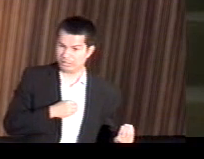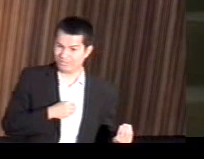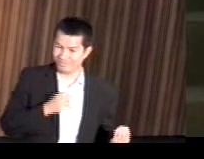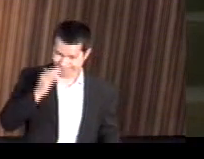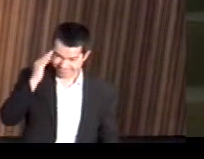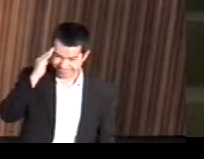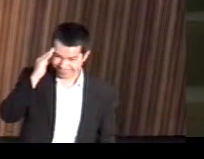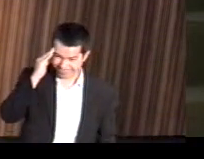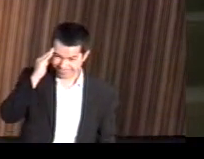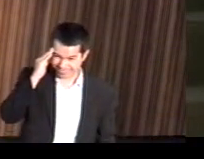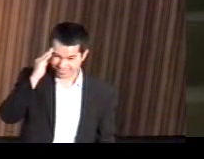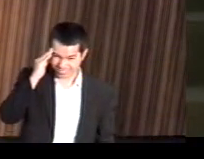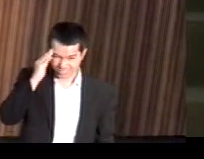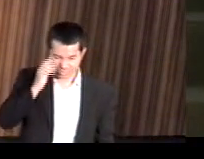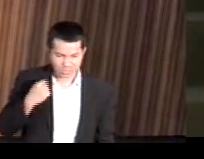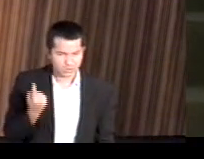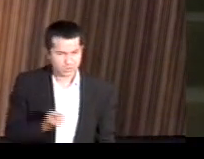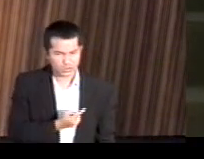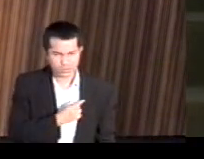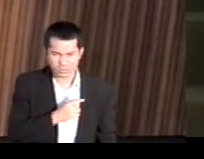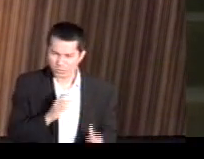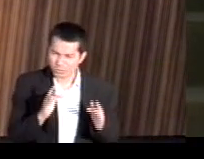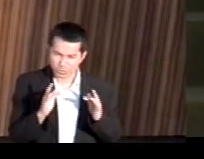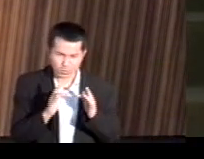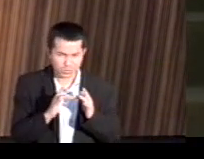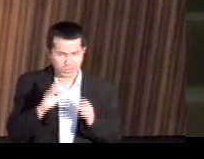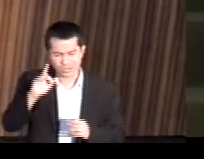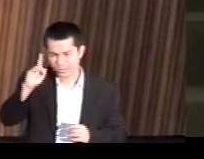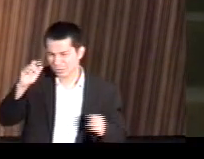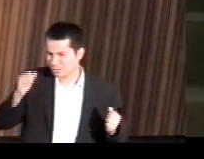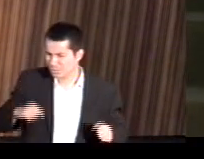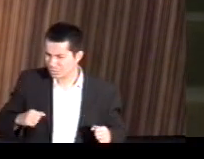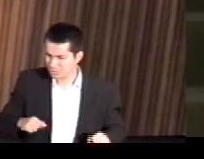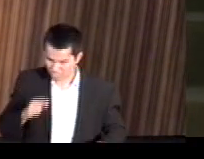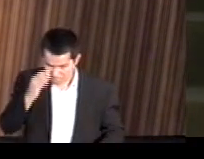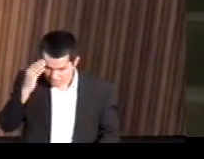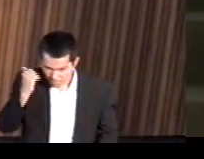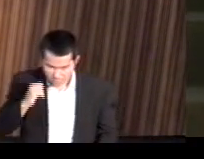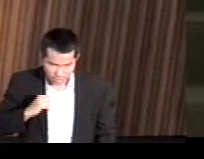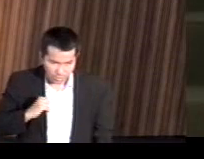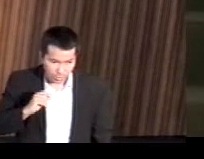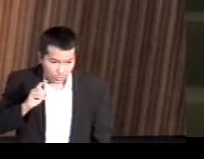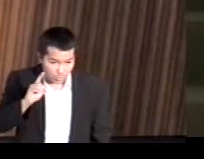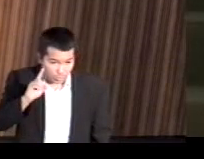Tem muita coisa acontecendo no nosso dia a dia de frouxidão.